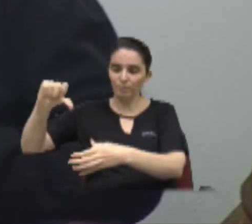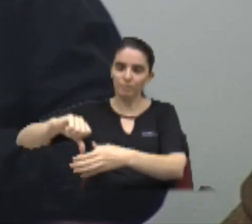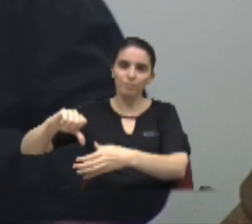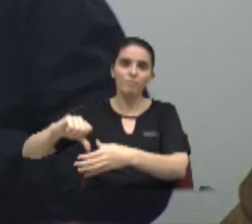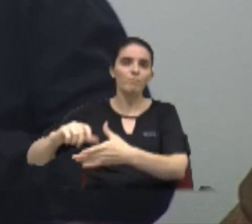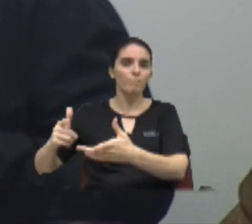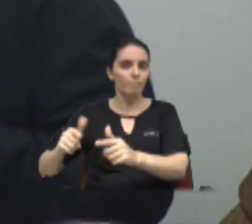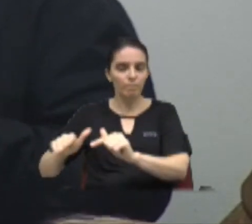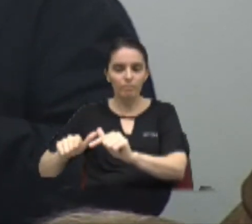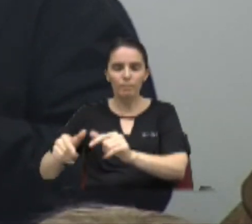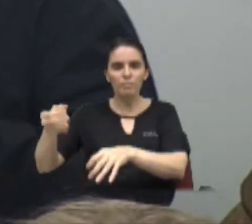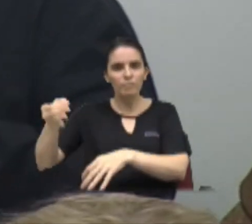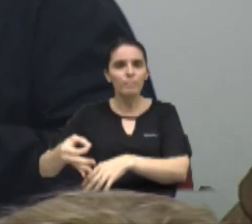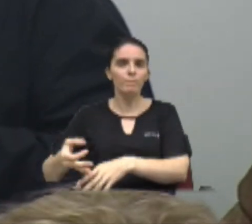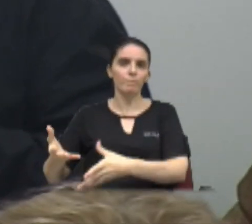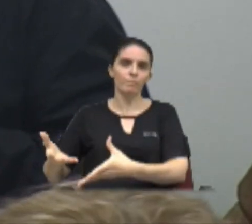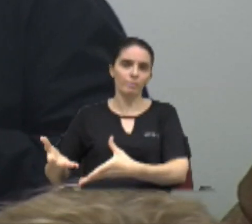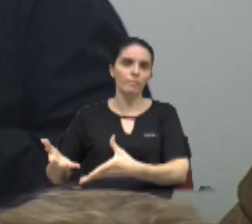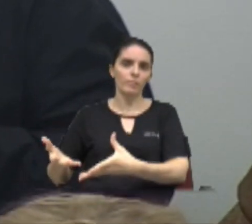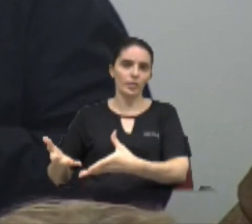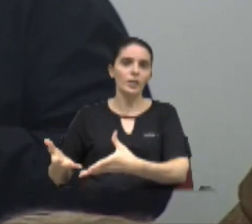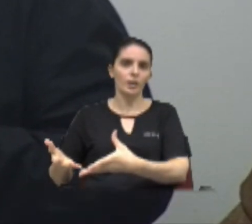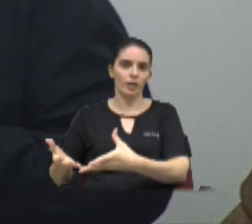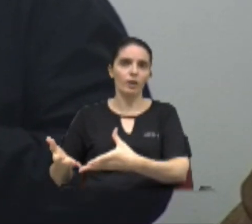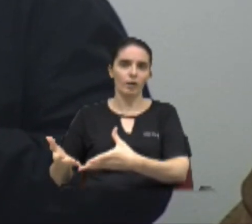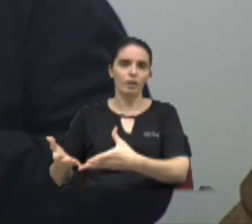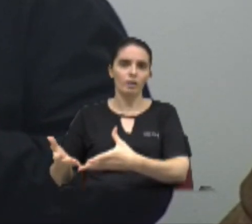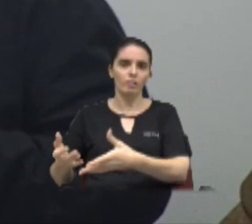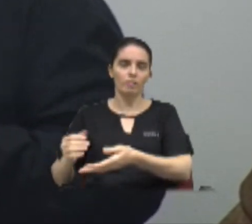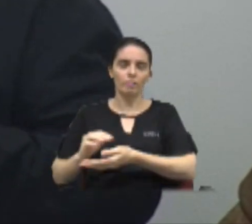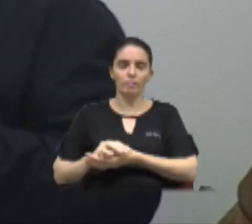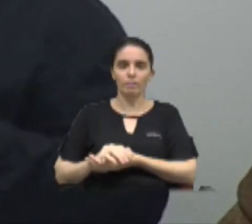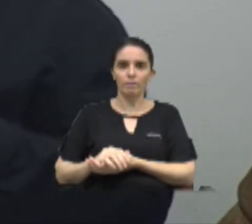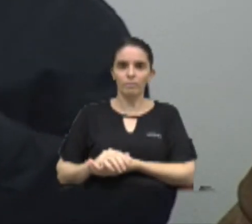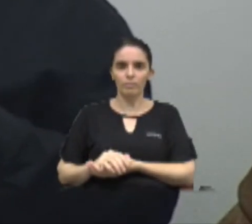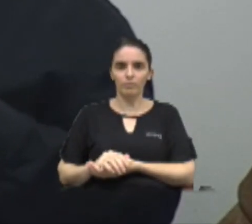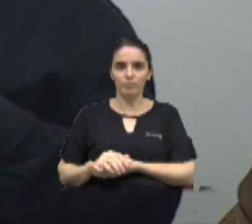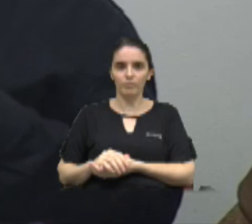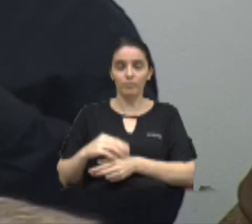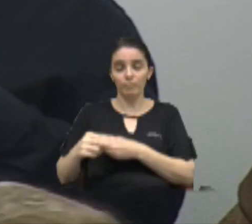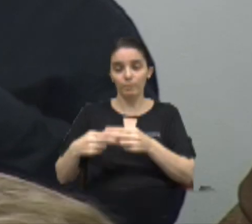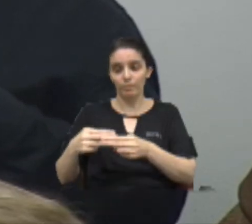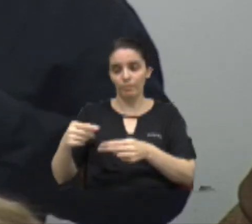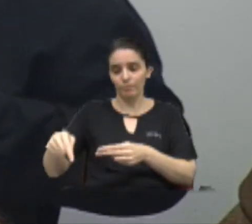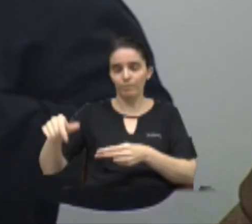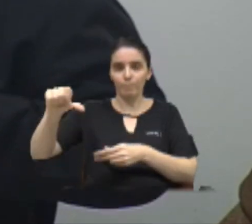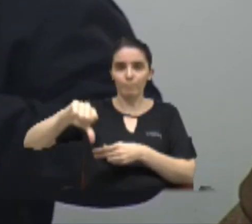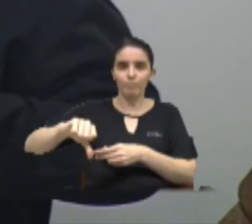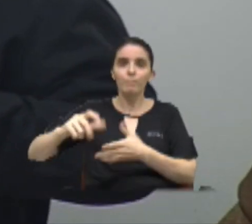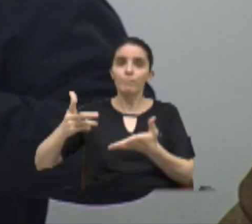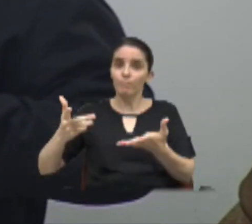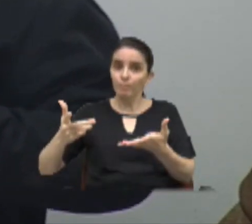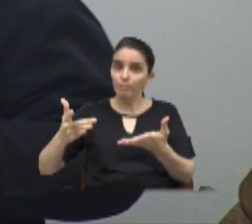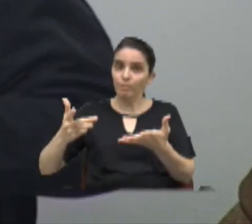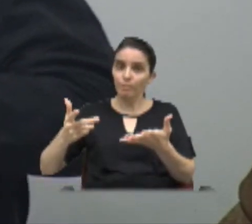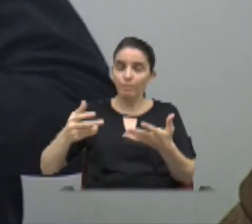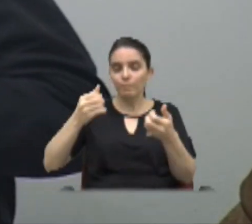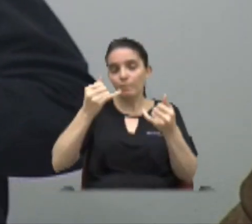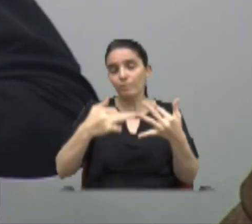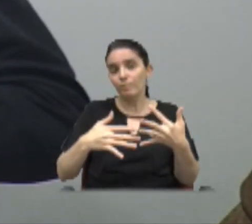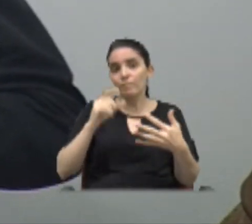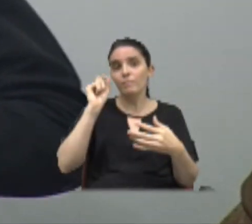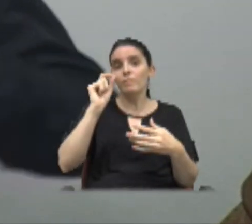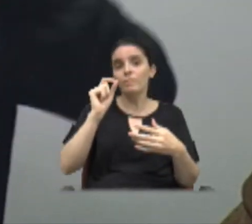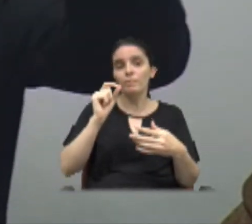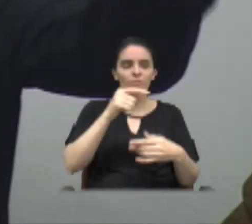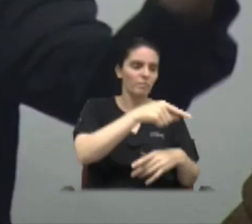trabalhando decentemente, estão fazendo o seu trabalho, e aí elas são prejudicadas. Então nós justificamos o quê? Fulano de